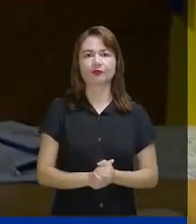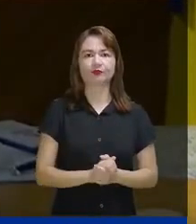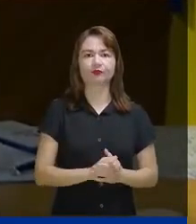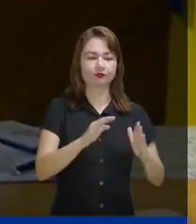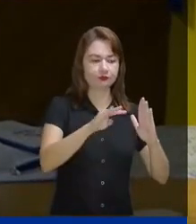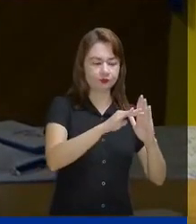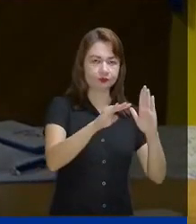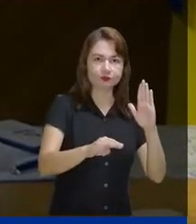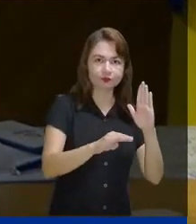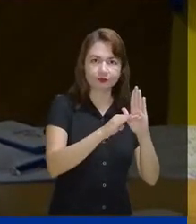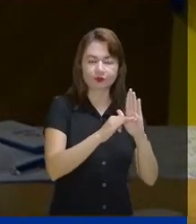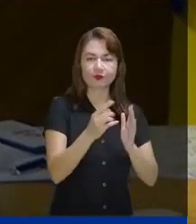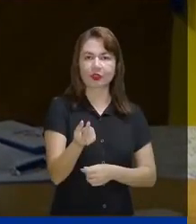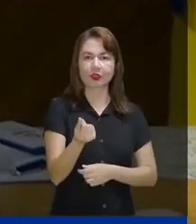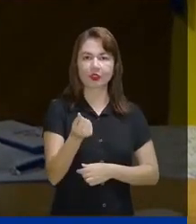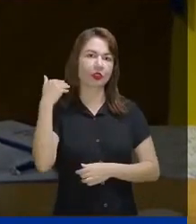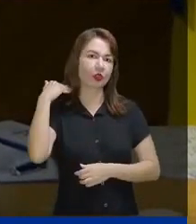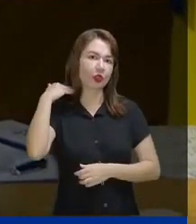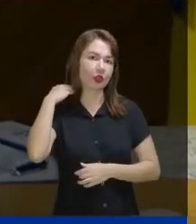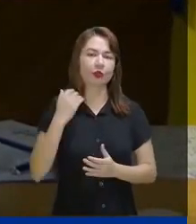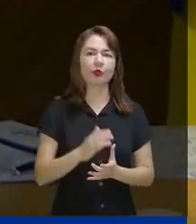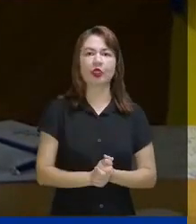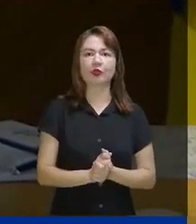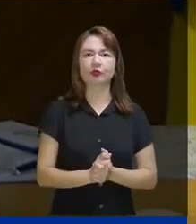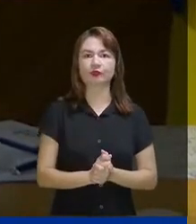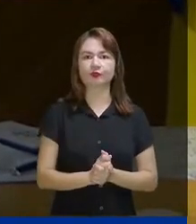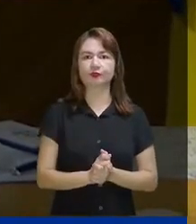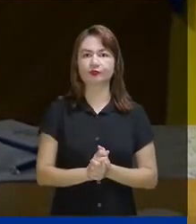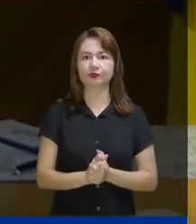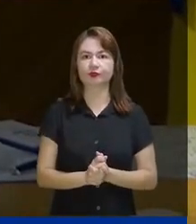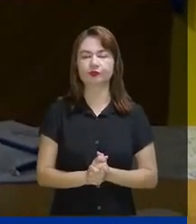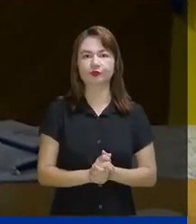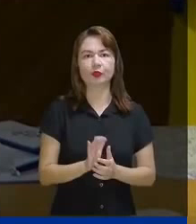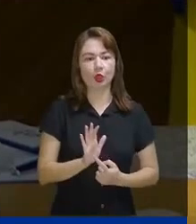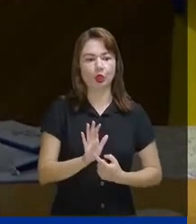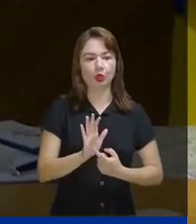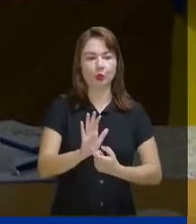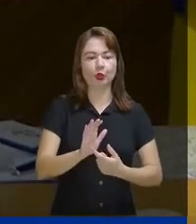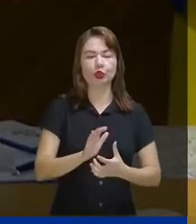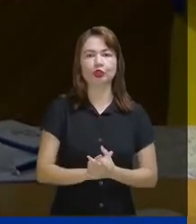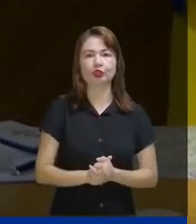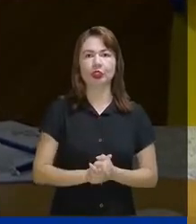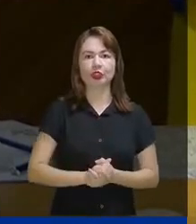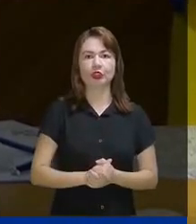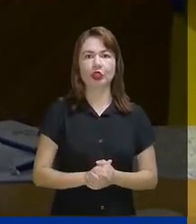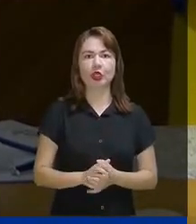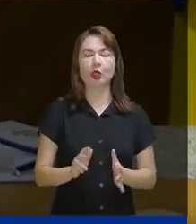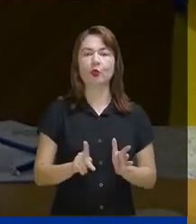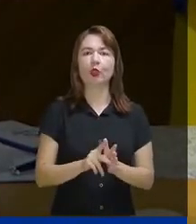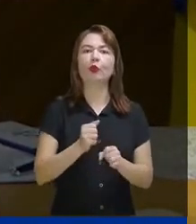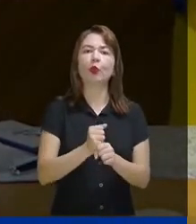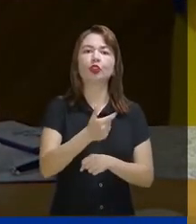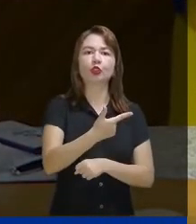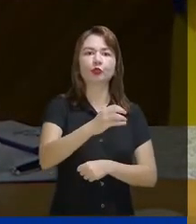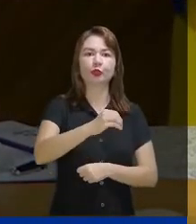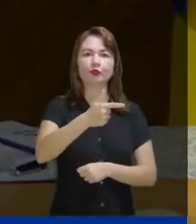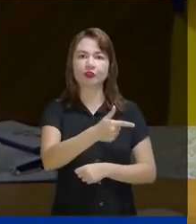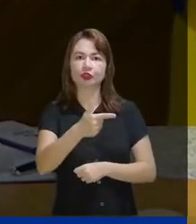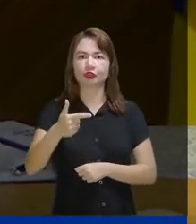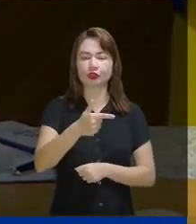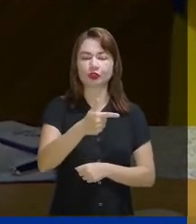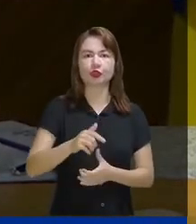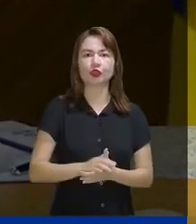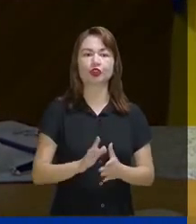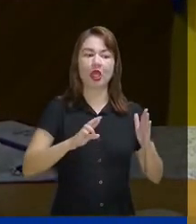da desembargador pauta, João a prestação Lages, de presidente contas, do número TRE. 601.580, de 2022, origem Macapá. Relator,